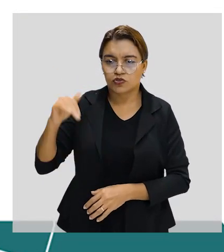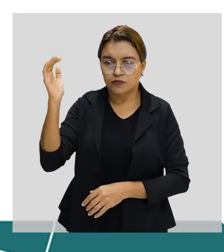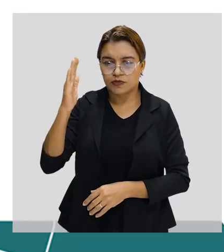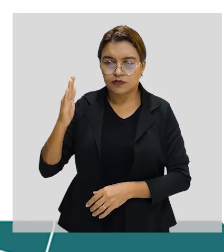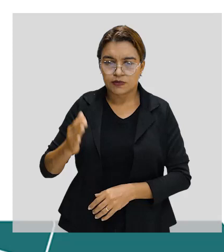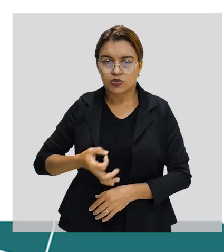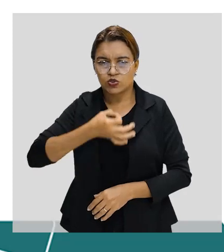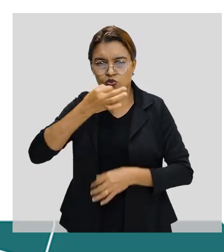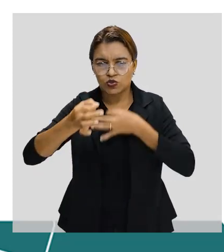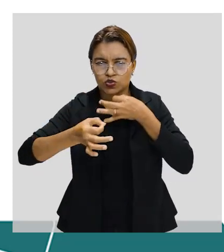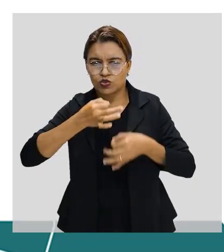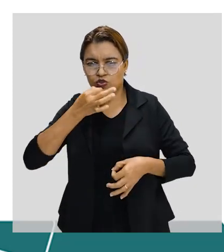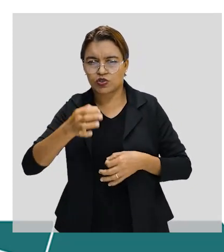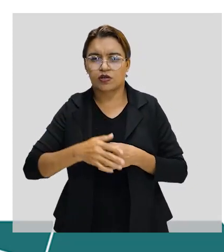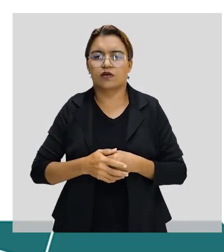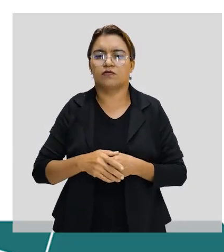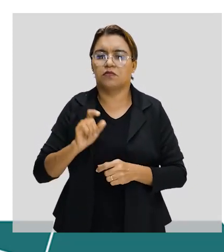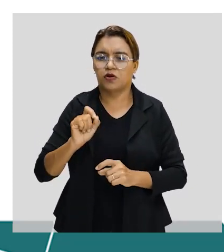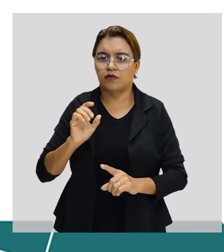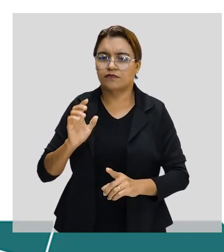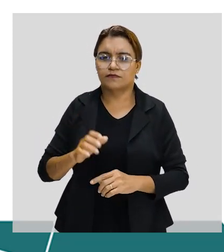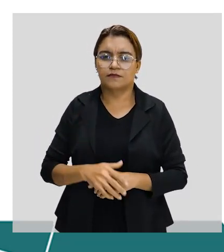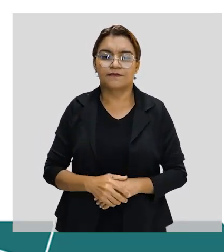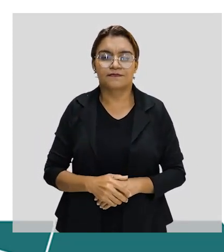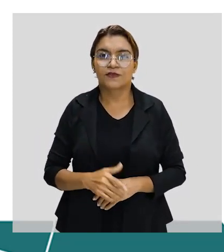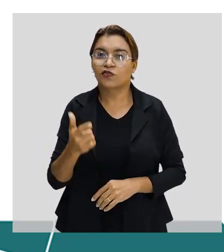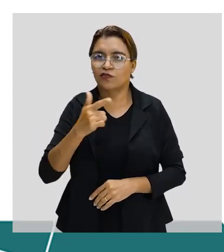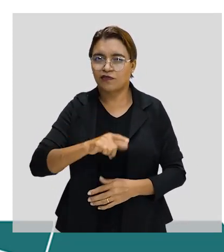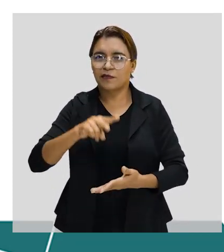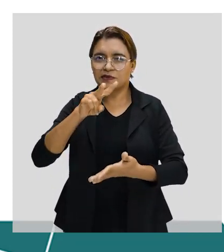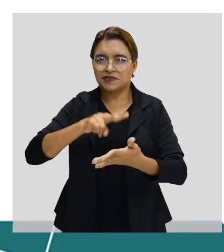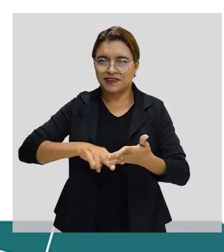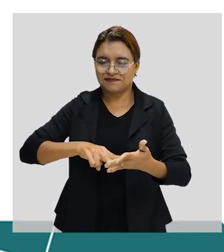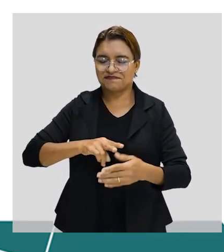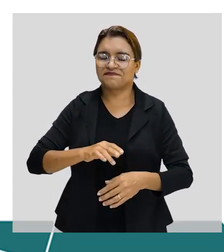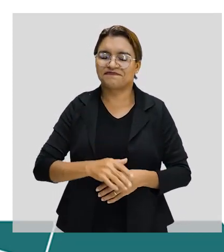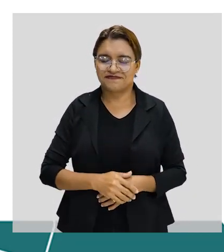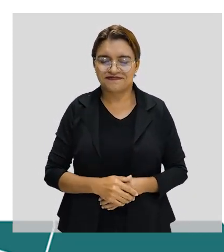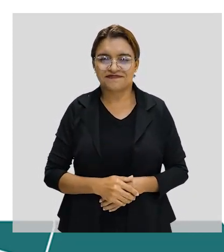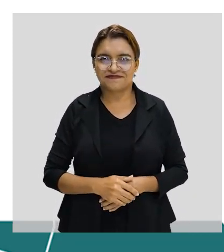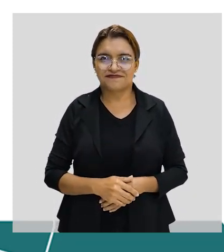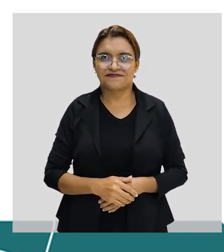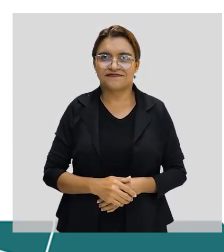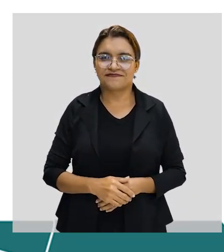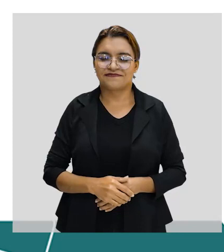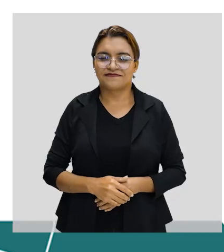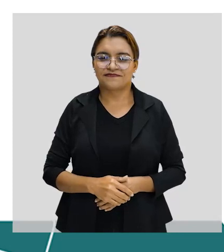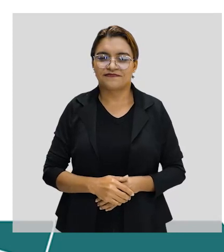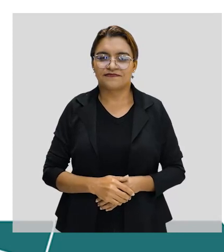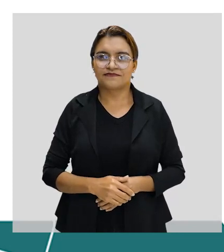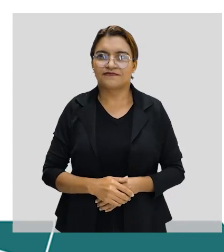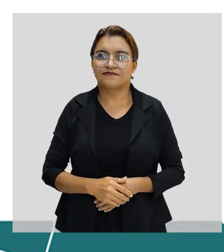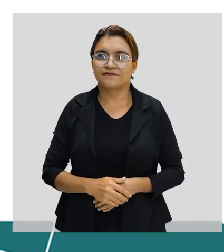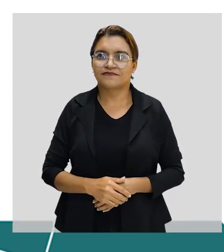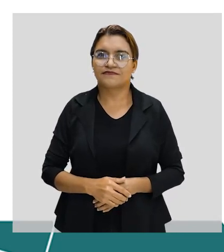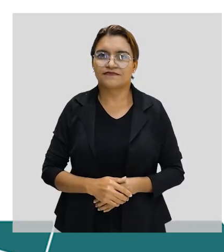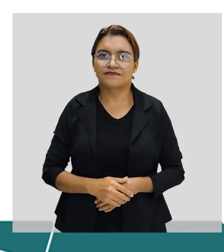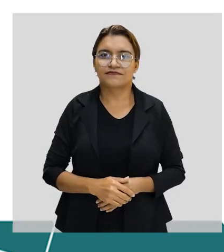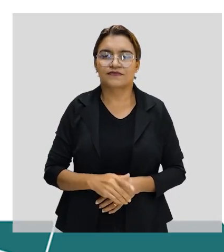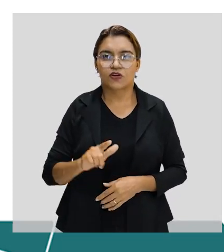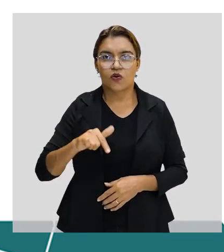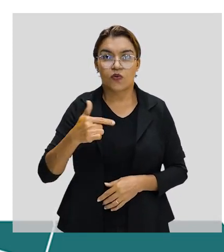agnosticismo, pois era influenciado. Peraí, vou ler de novo, tá? 3, 2, 1. Tem mais uma questão